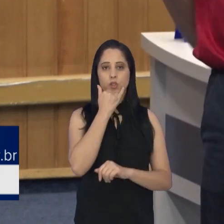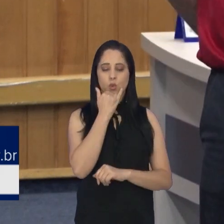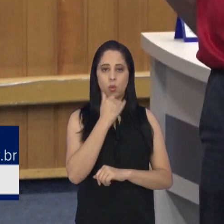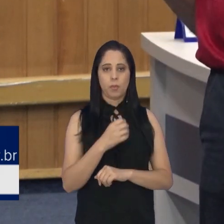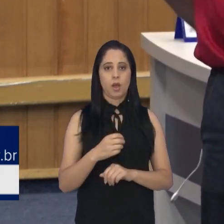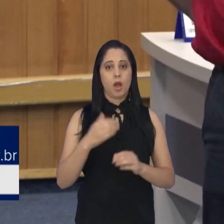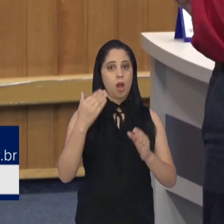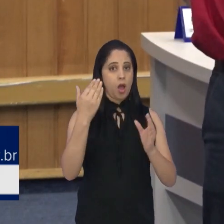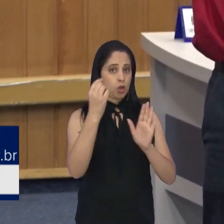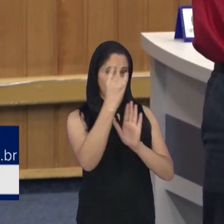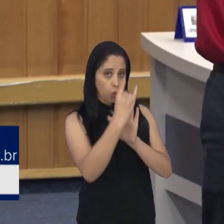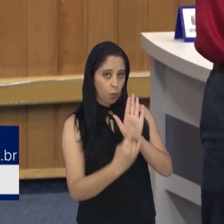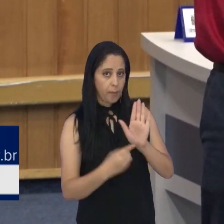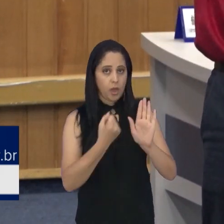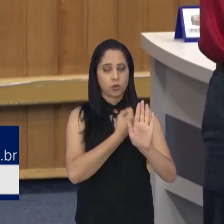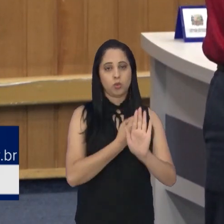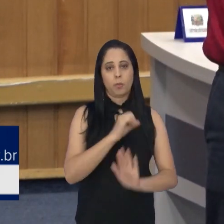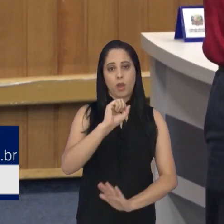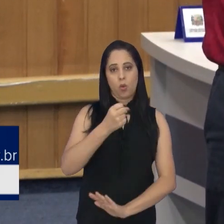processo número